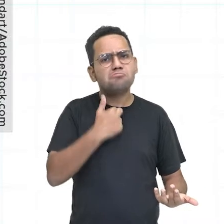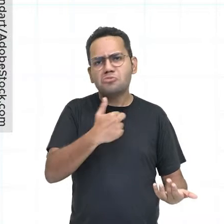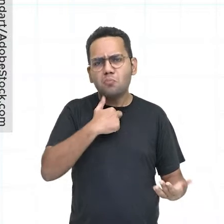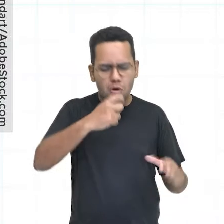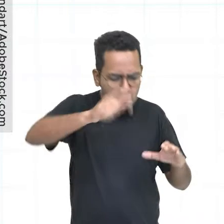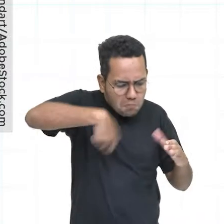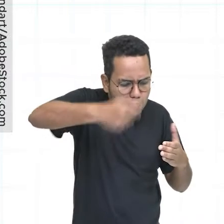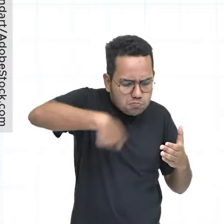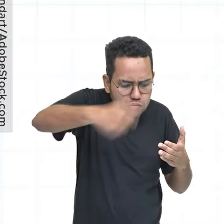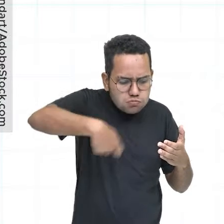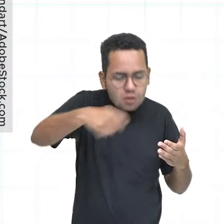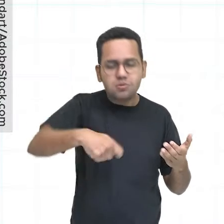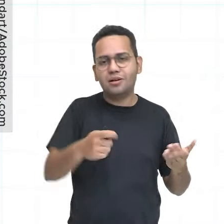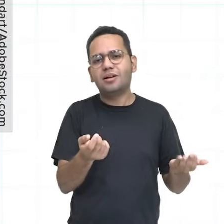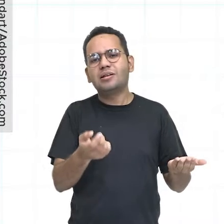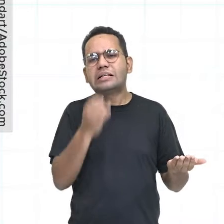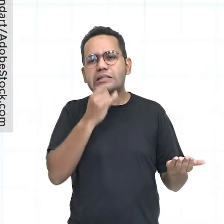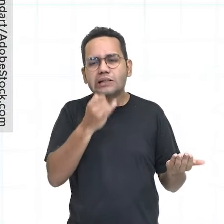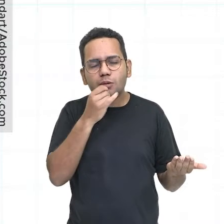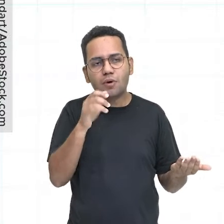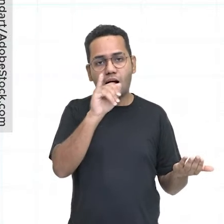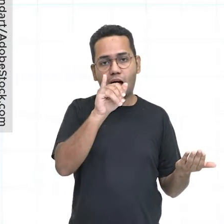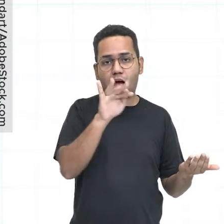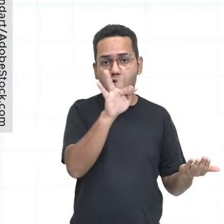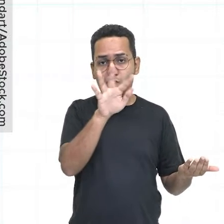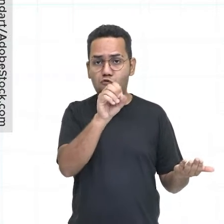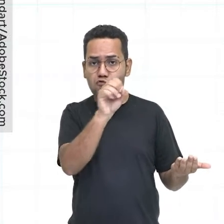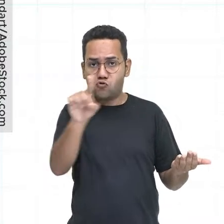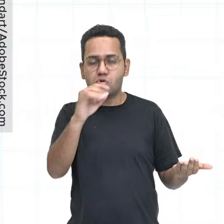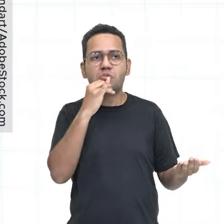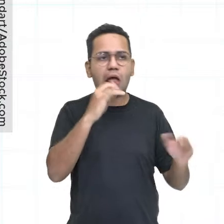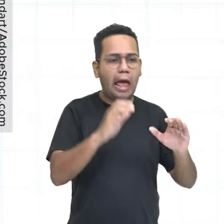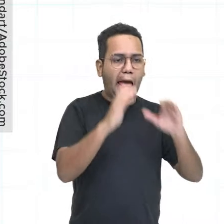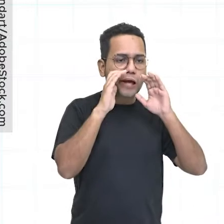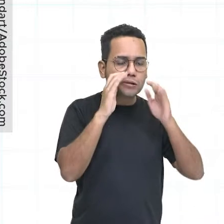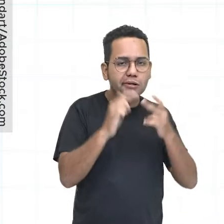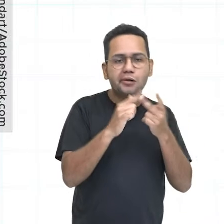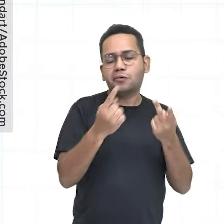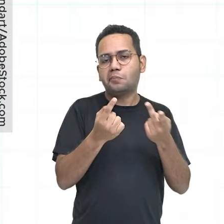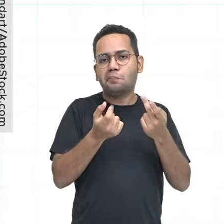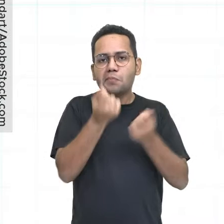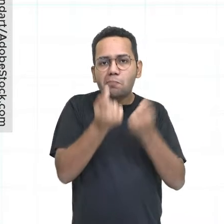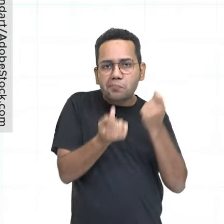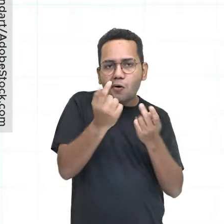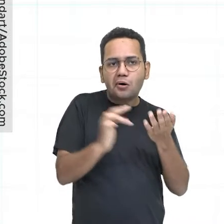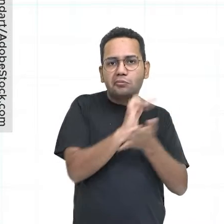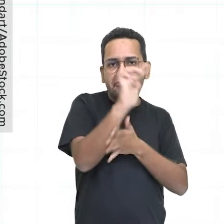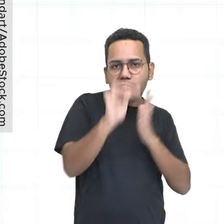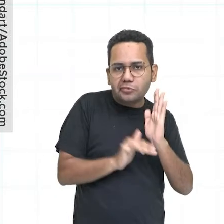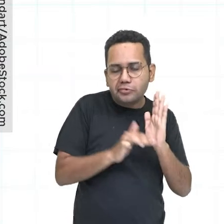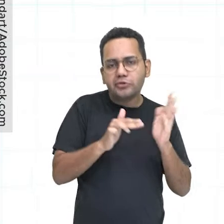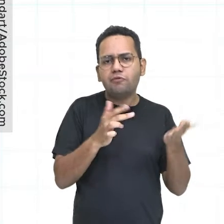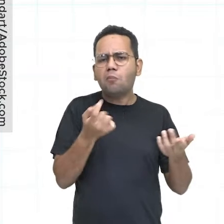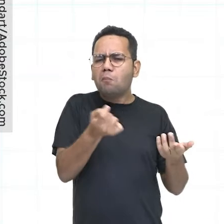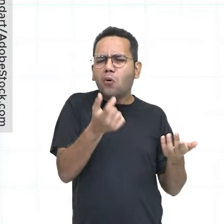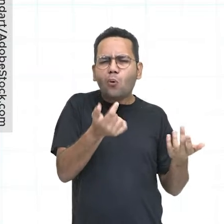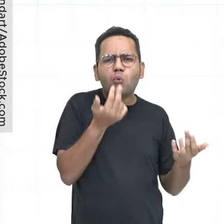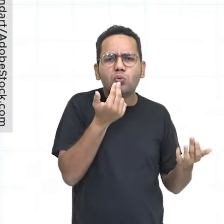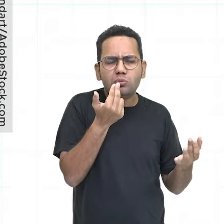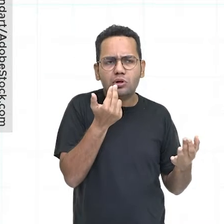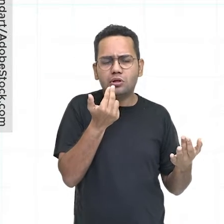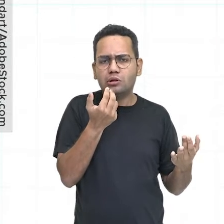tanta comida, né? Junk food, essas comidas, né? Se ele quiser permanecer